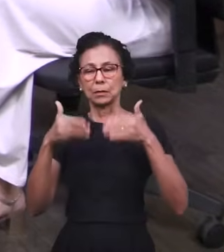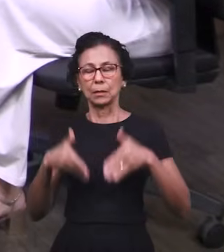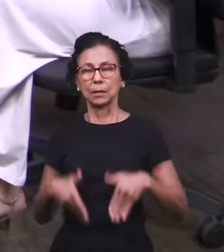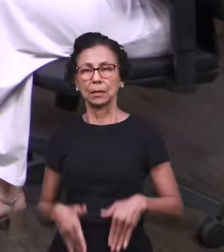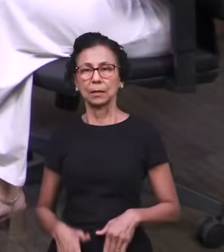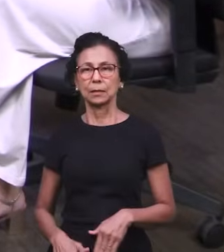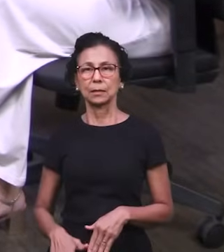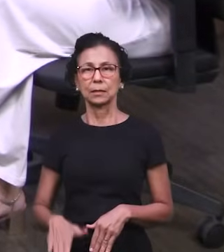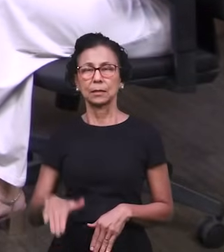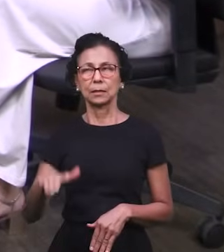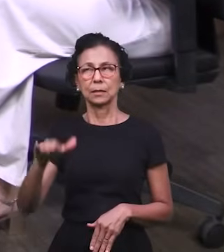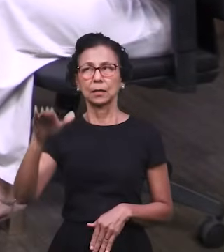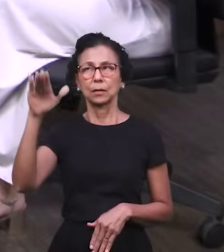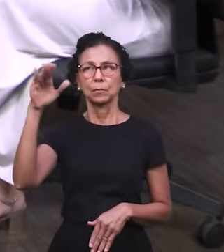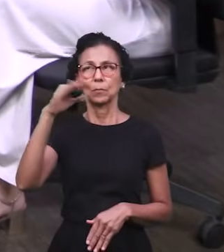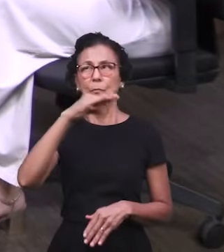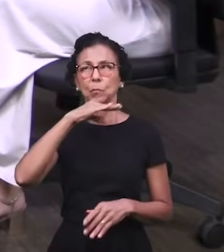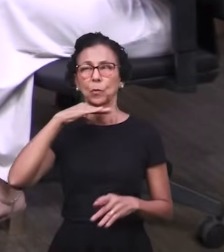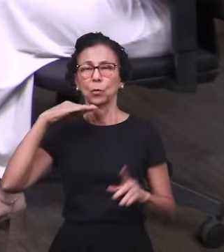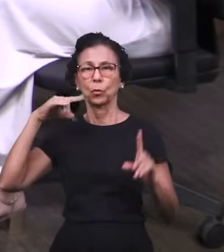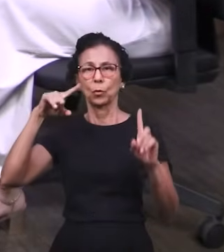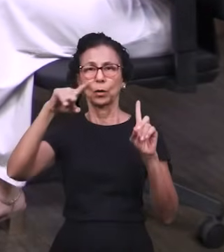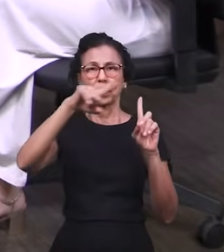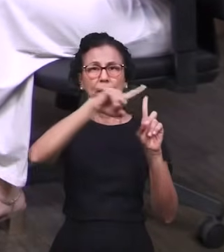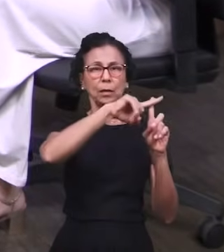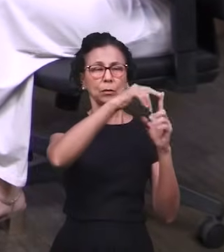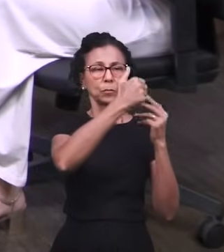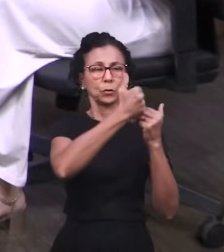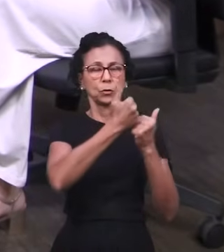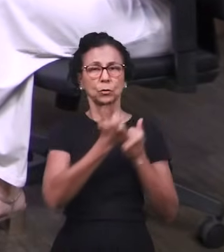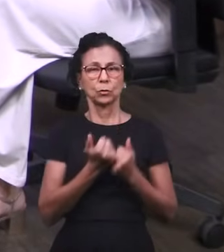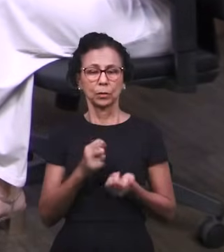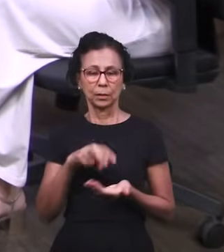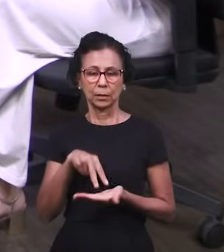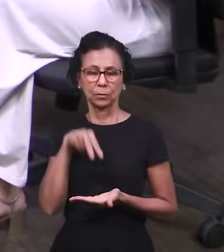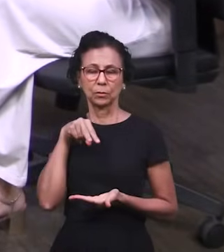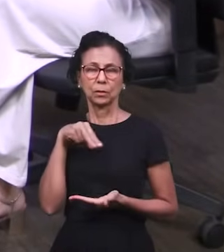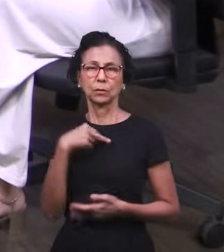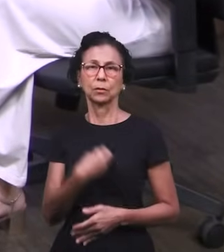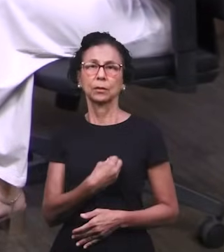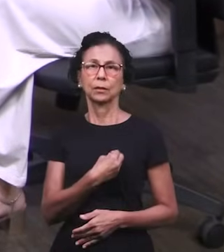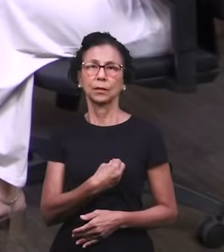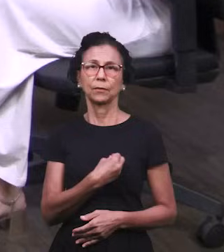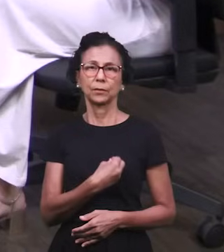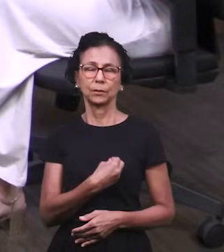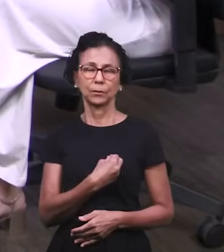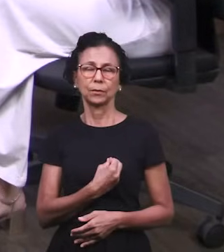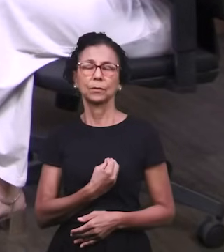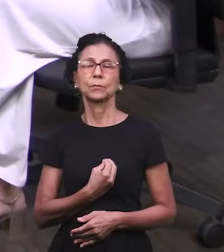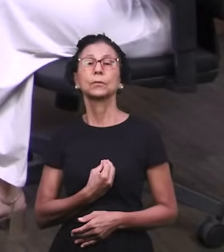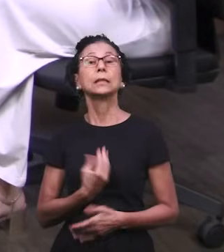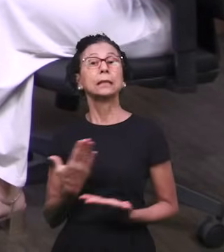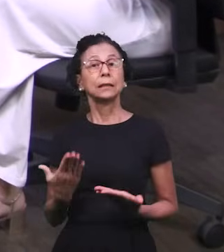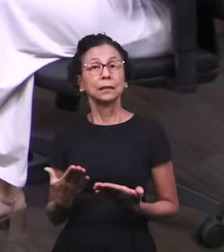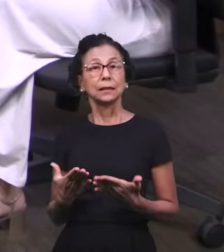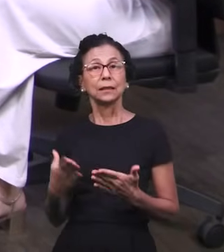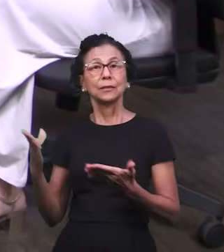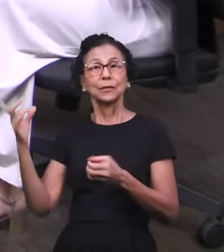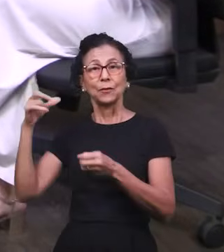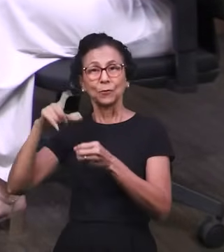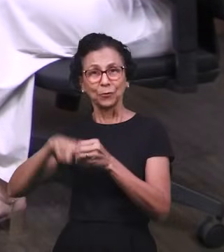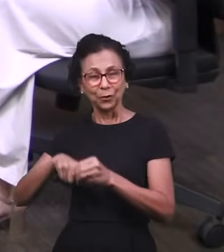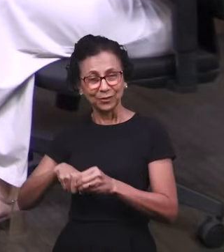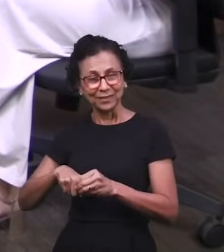buscar. Glória a Jesus. Aleluia. Ele vai voltar para buscar aqueles cujo coração um dia ele nasceu